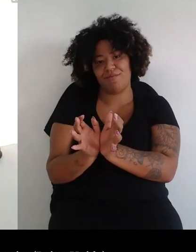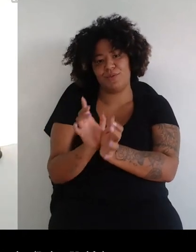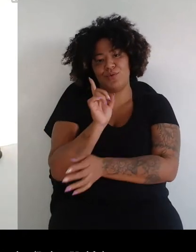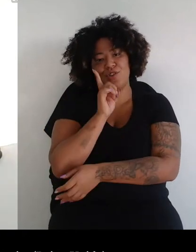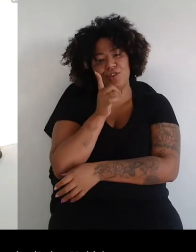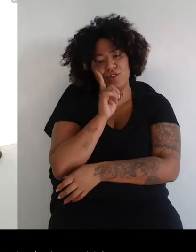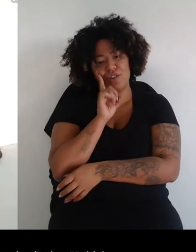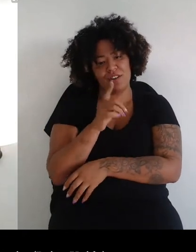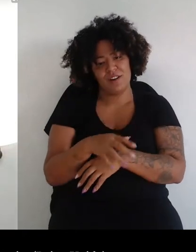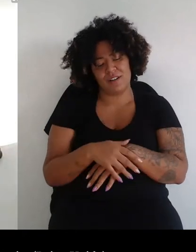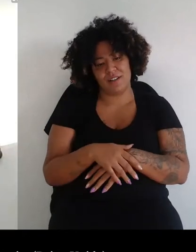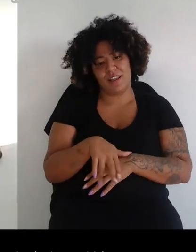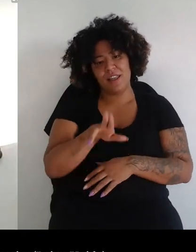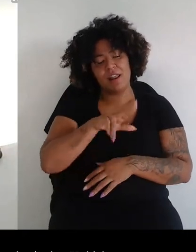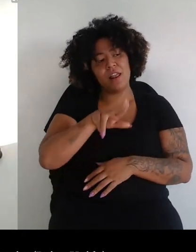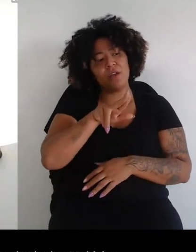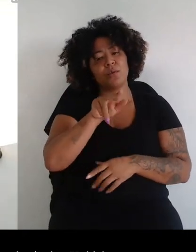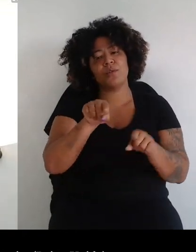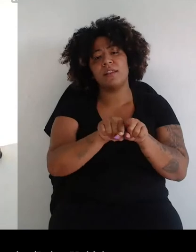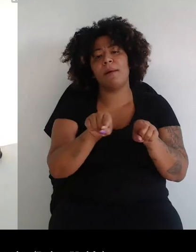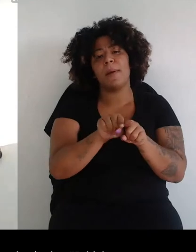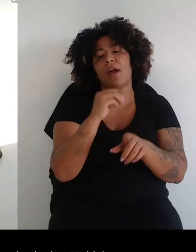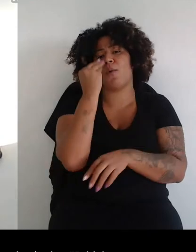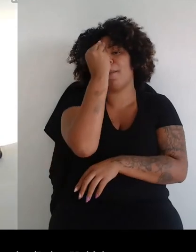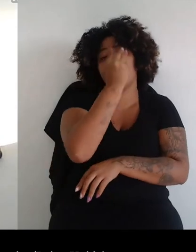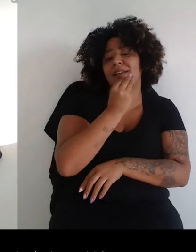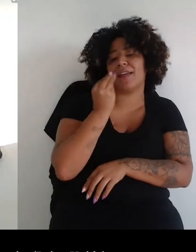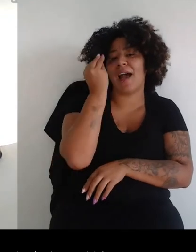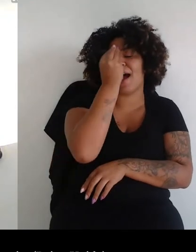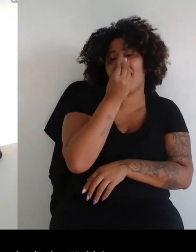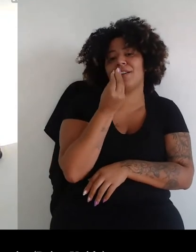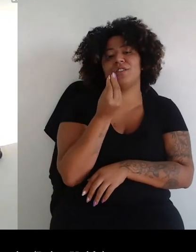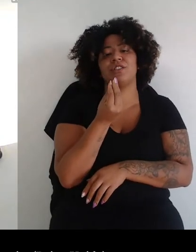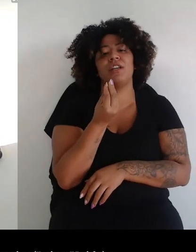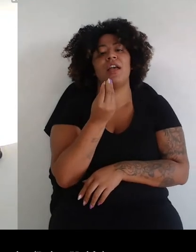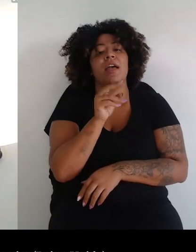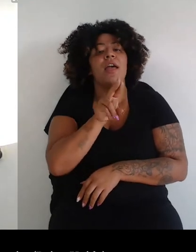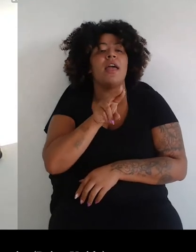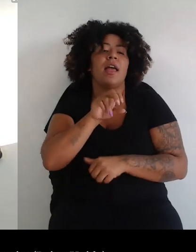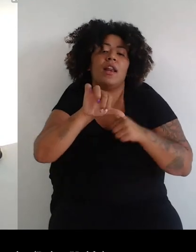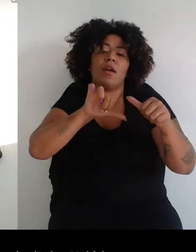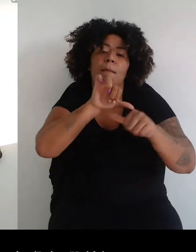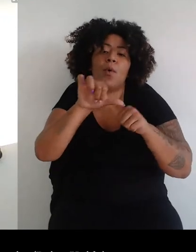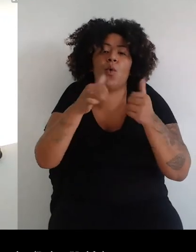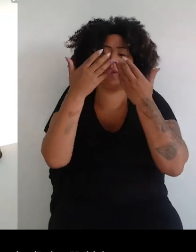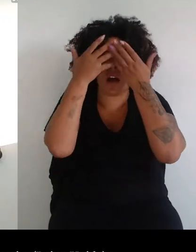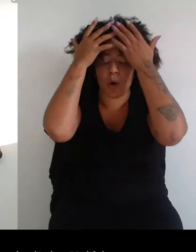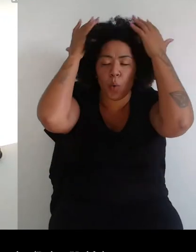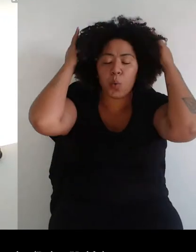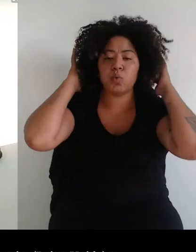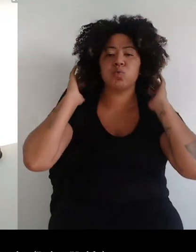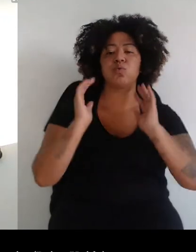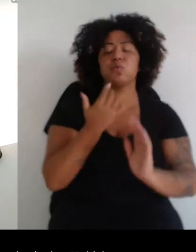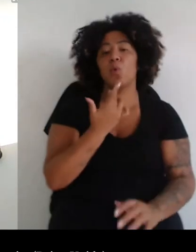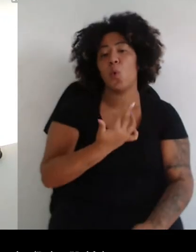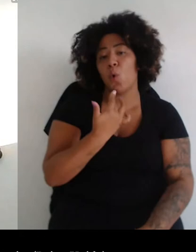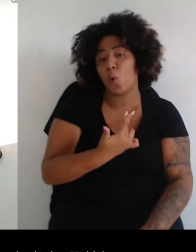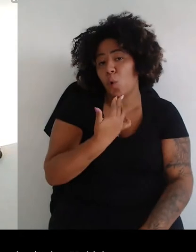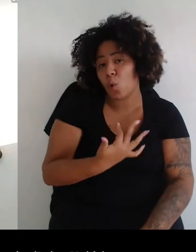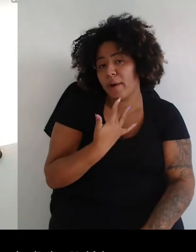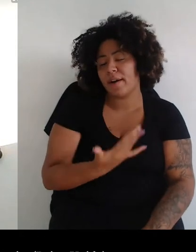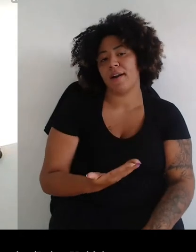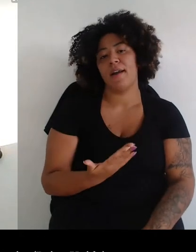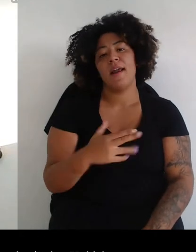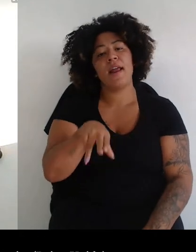ele usa maquiagem ele retoca a cor do seu cabelo usando maquiagem no